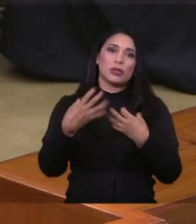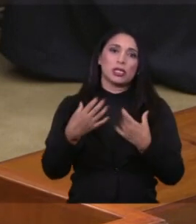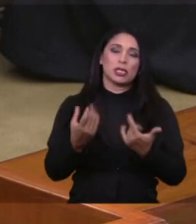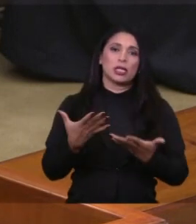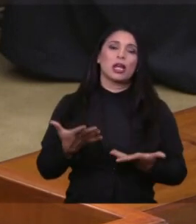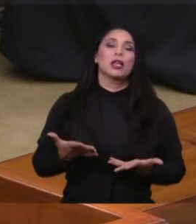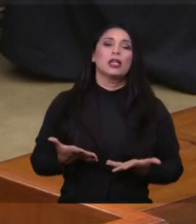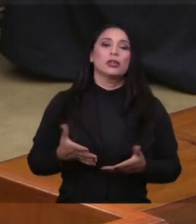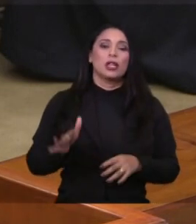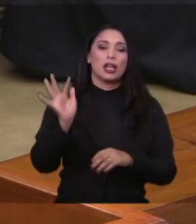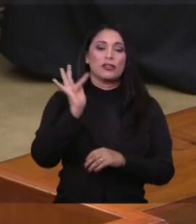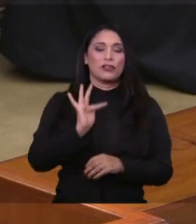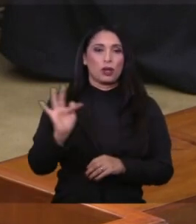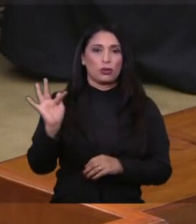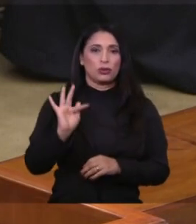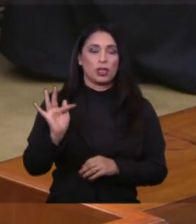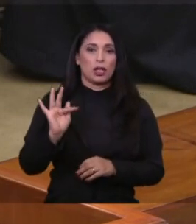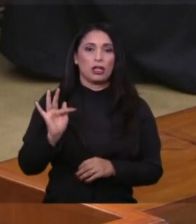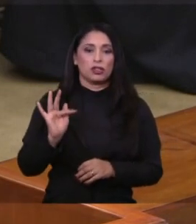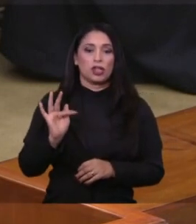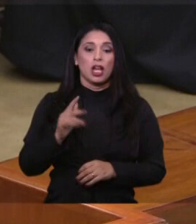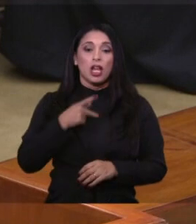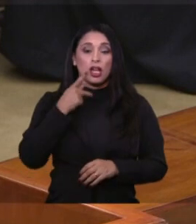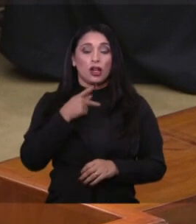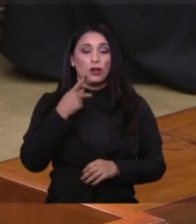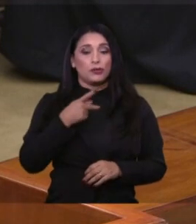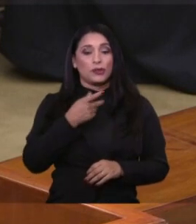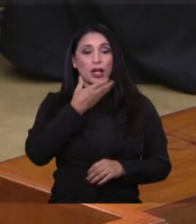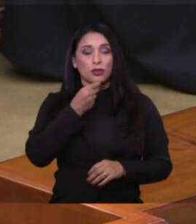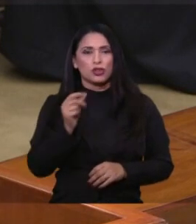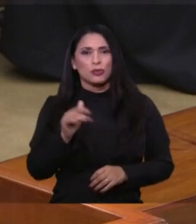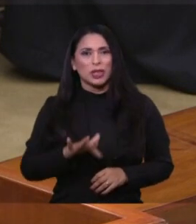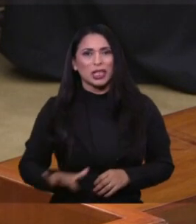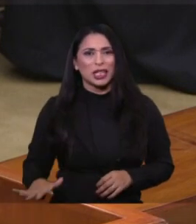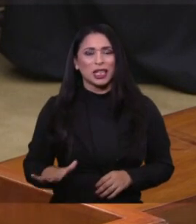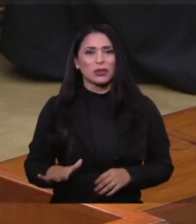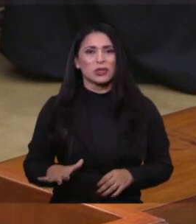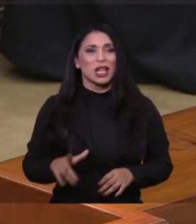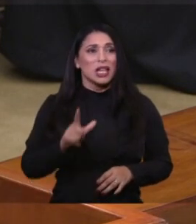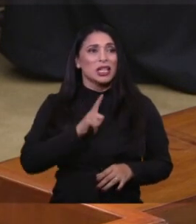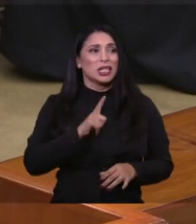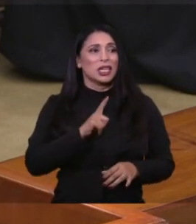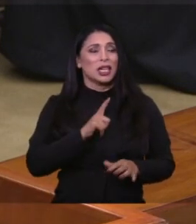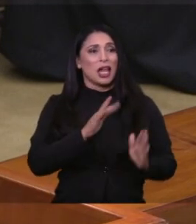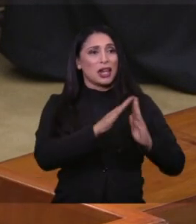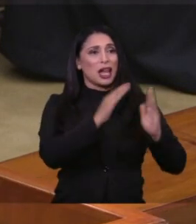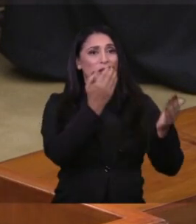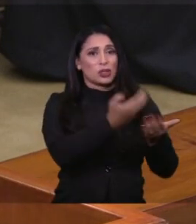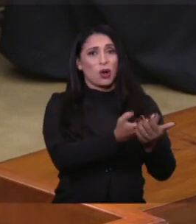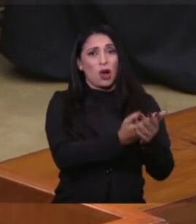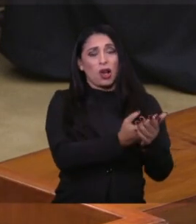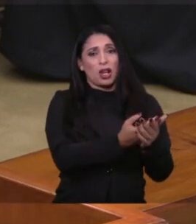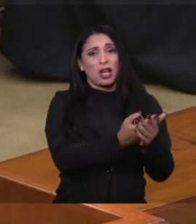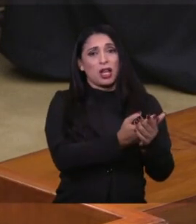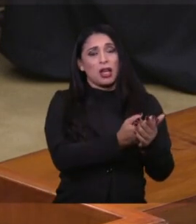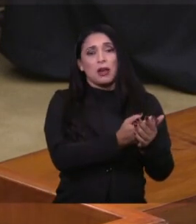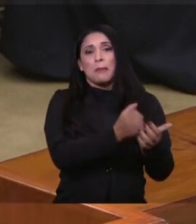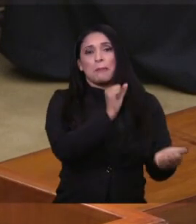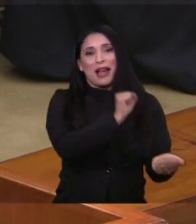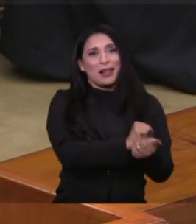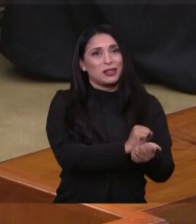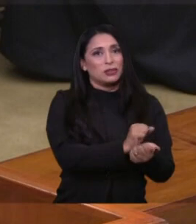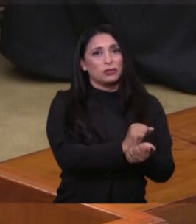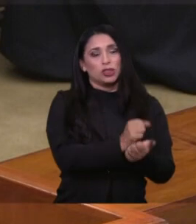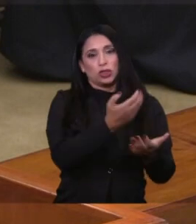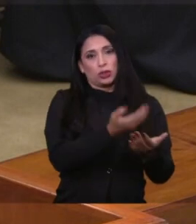faculdade. Por fim, concluo falando de meninos negros e evasão escolar. Quase metade dos homens negros não concluíram o ensino